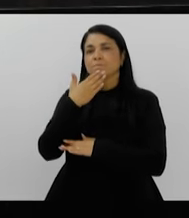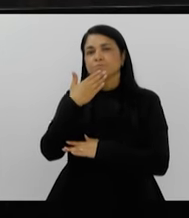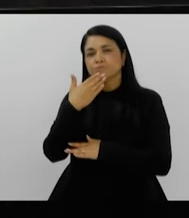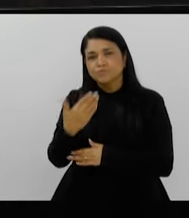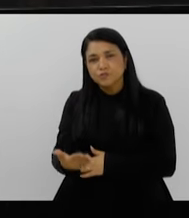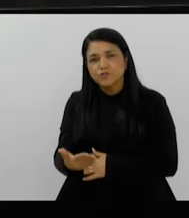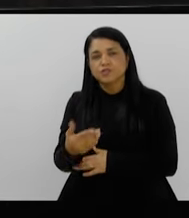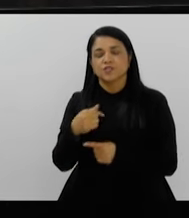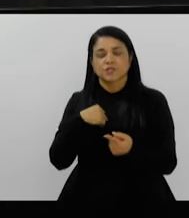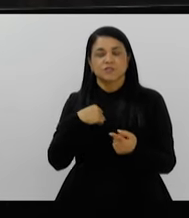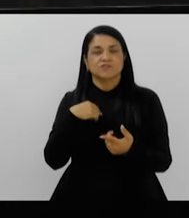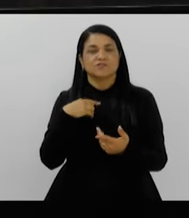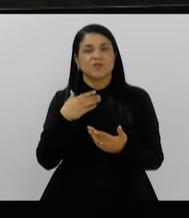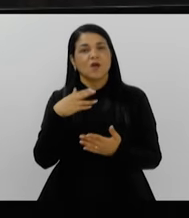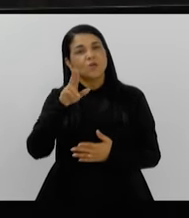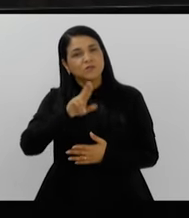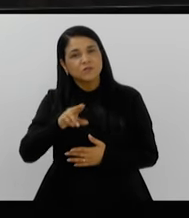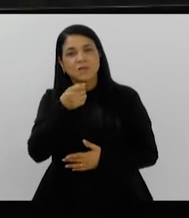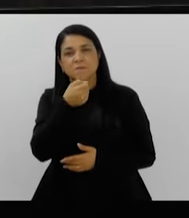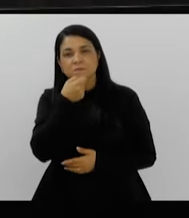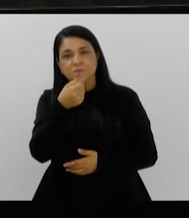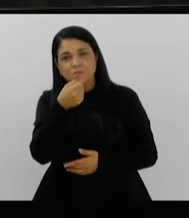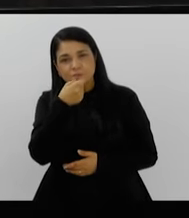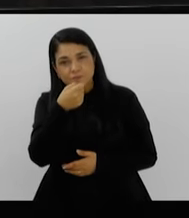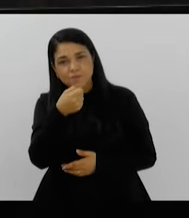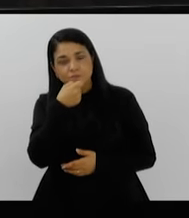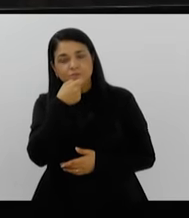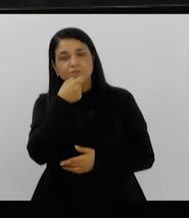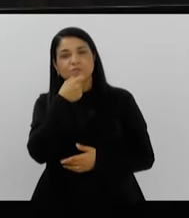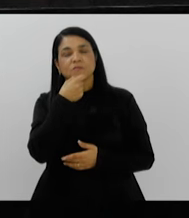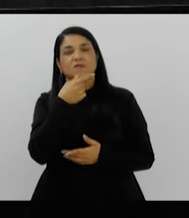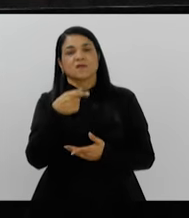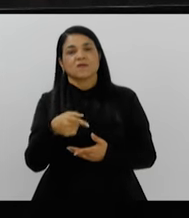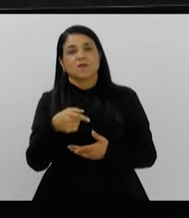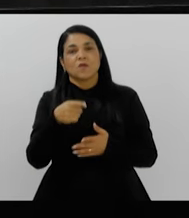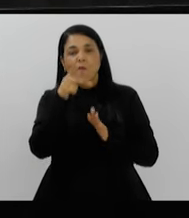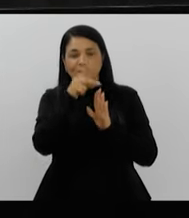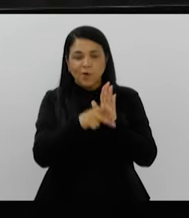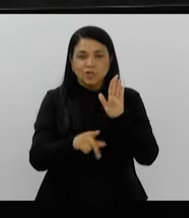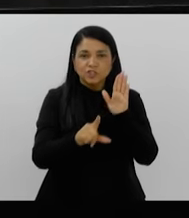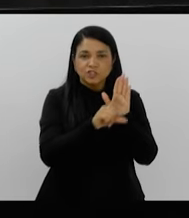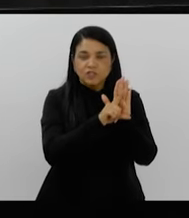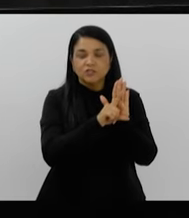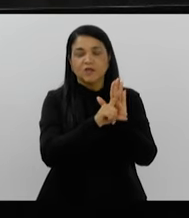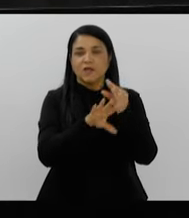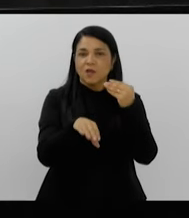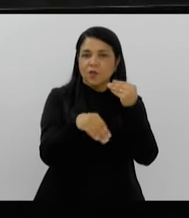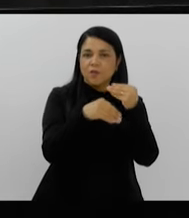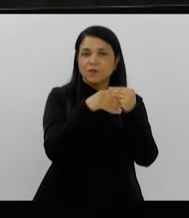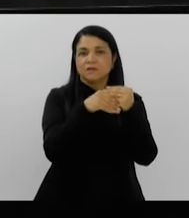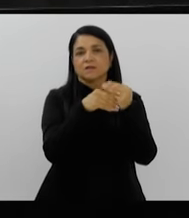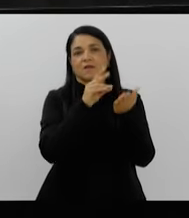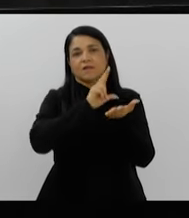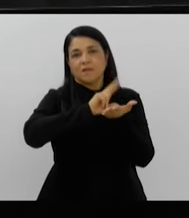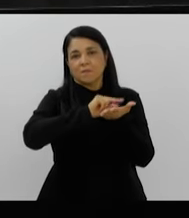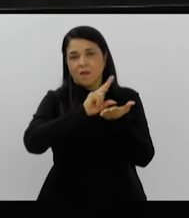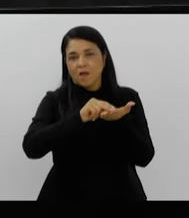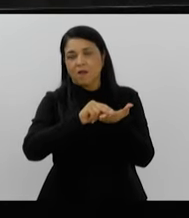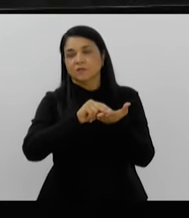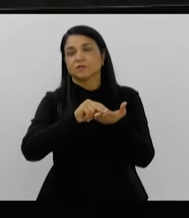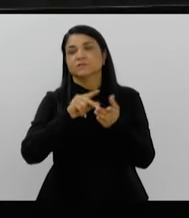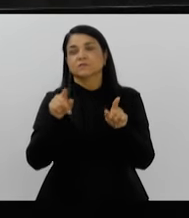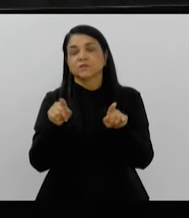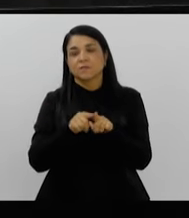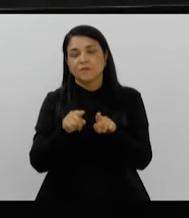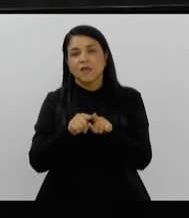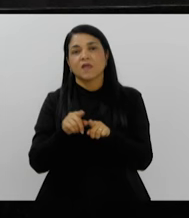fiz uso do microfone de aparte pedindo a inserção desse projeto de lei complementar na pauta, assim como